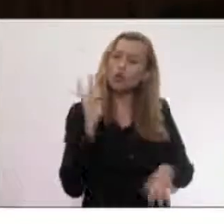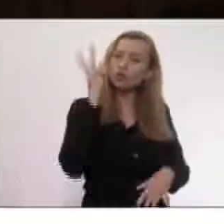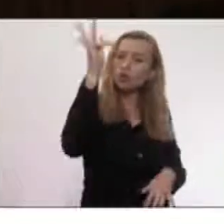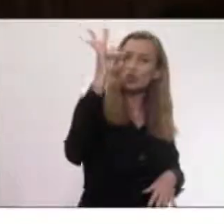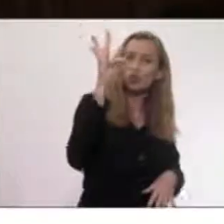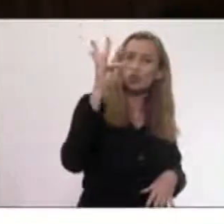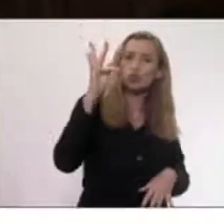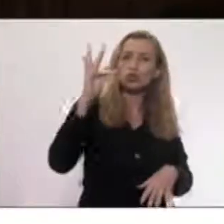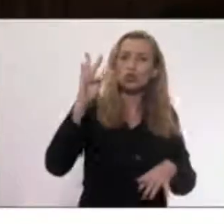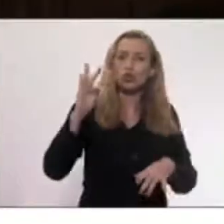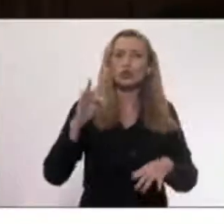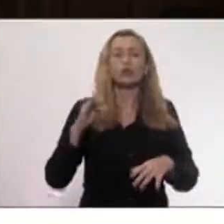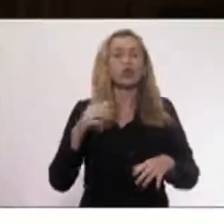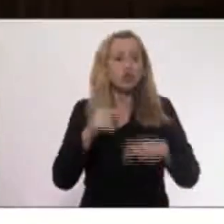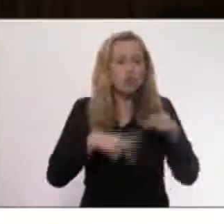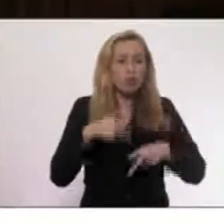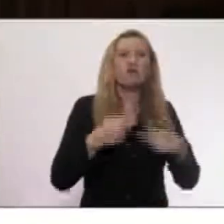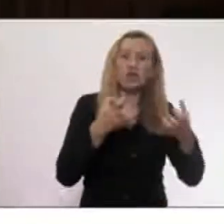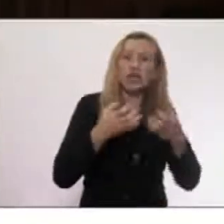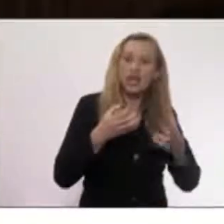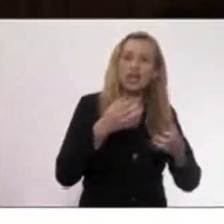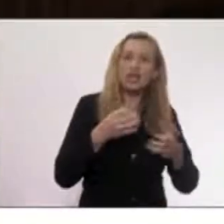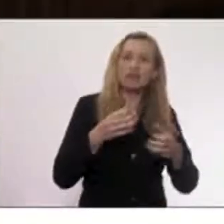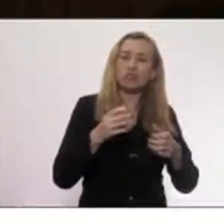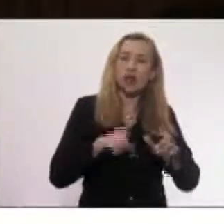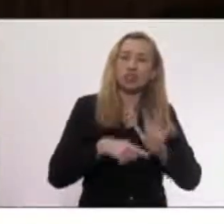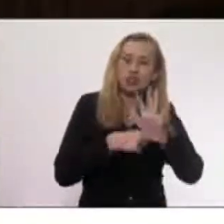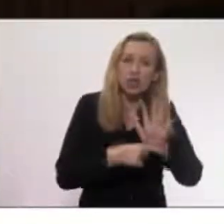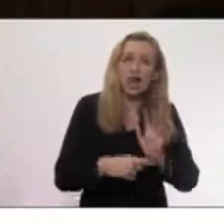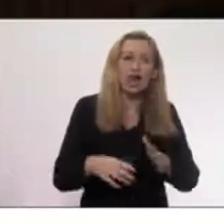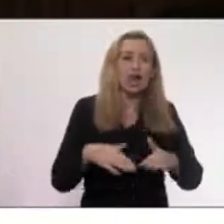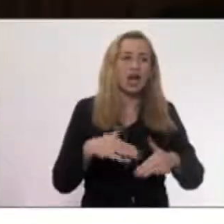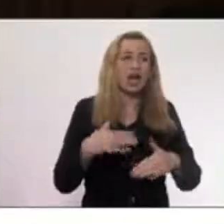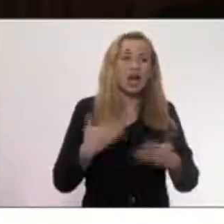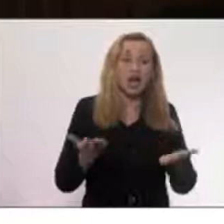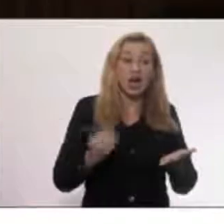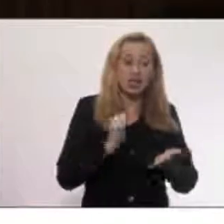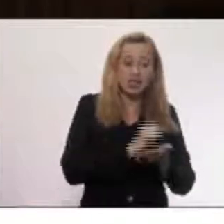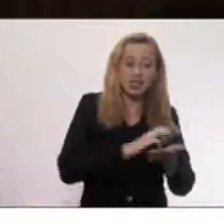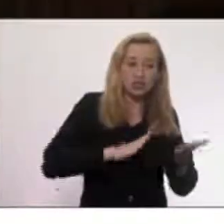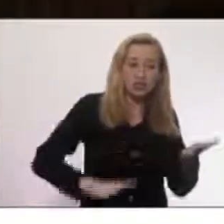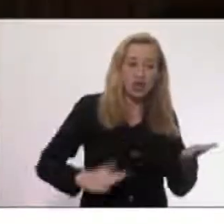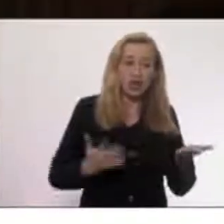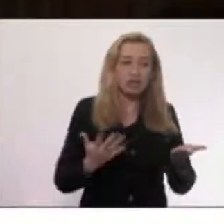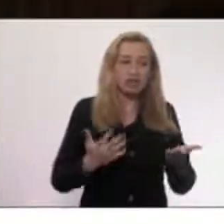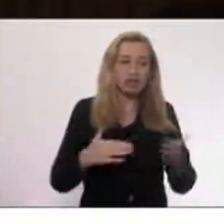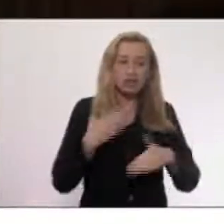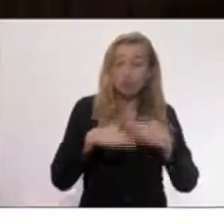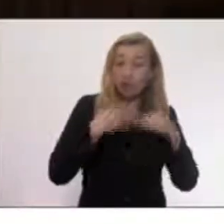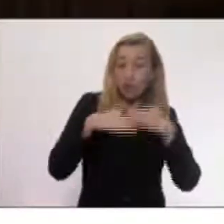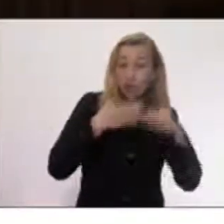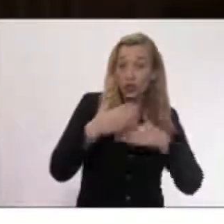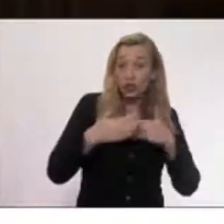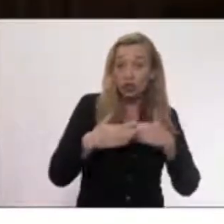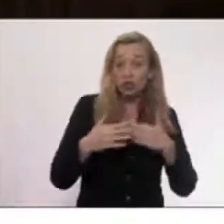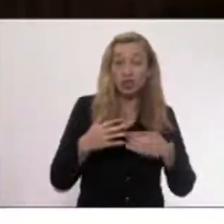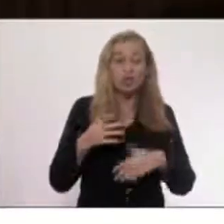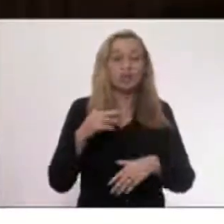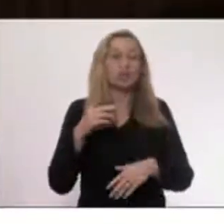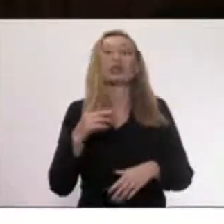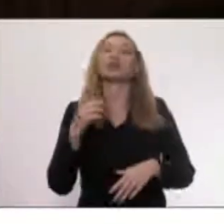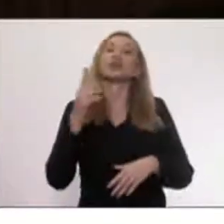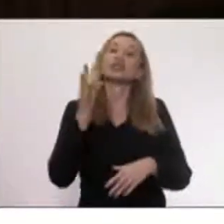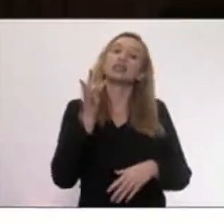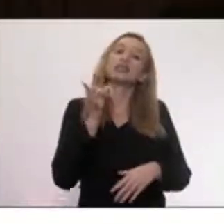nós queremos construir. As universidades, elas são desenvolvidas por um tripé, deputada Renata, de ensino, pesquisa e